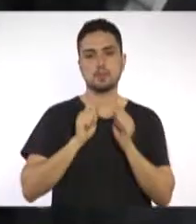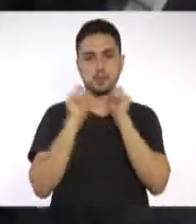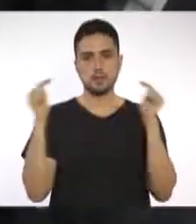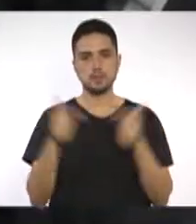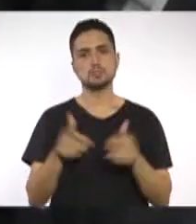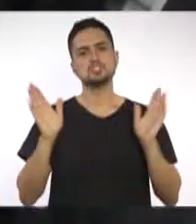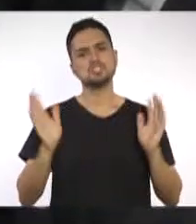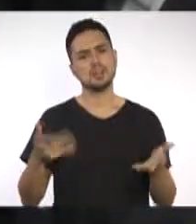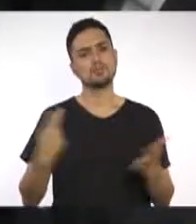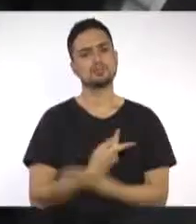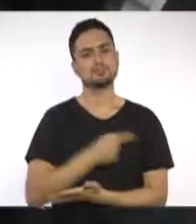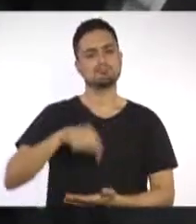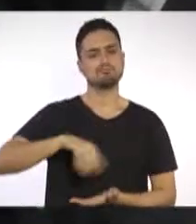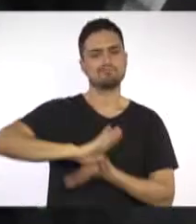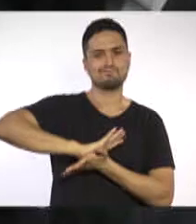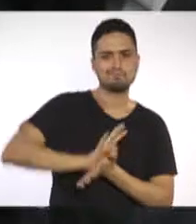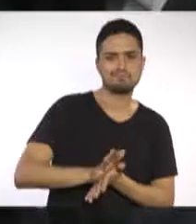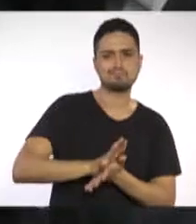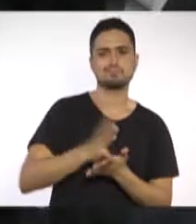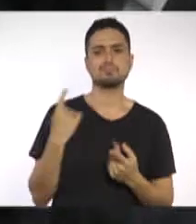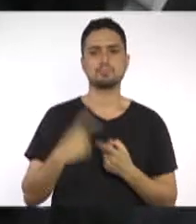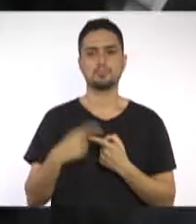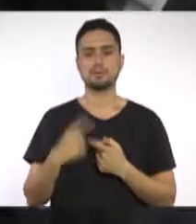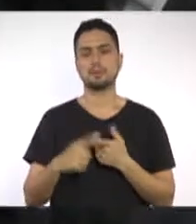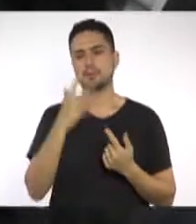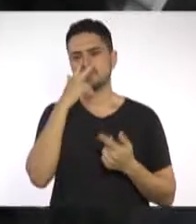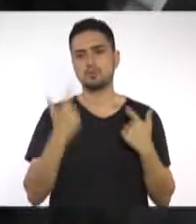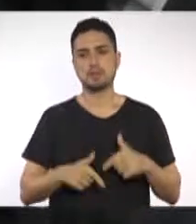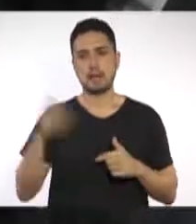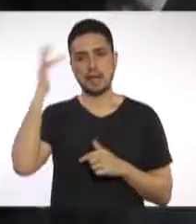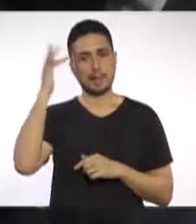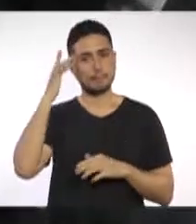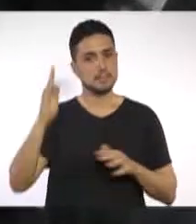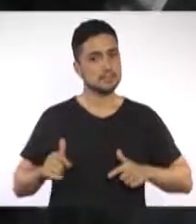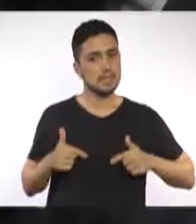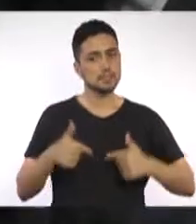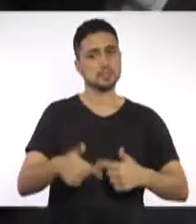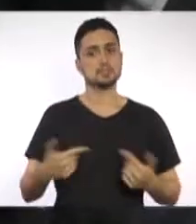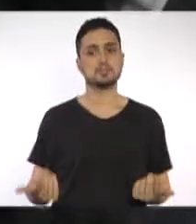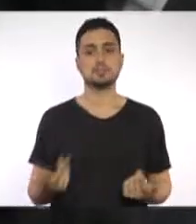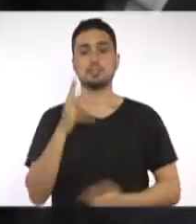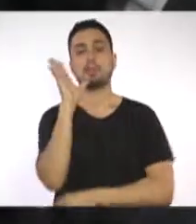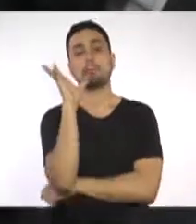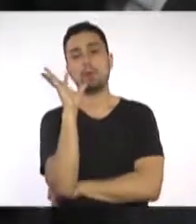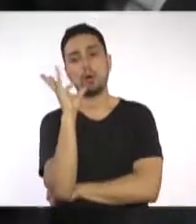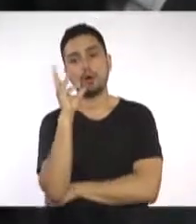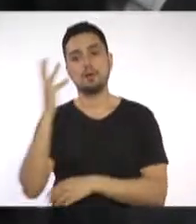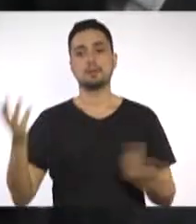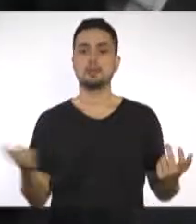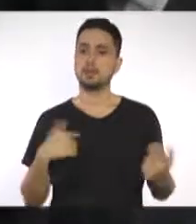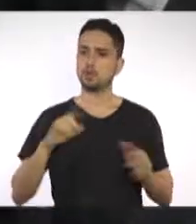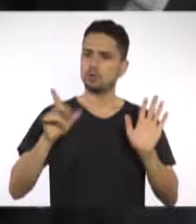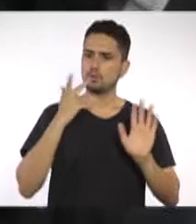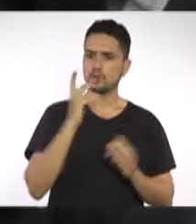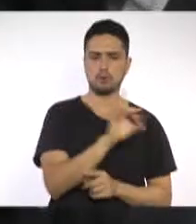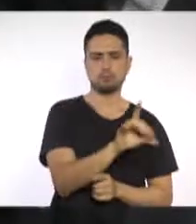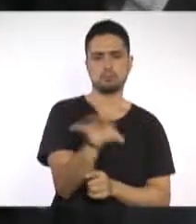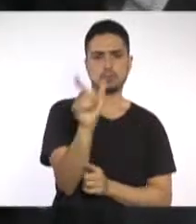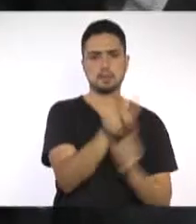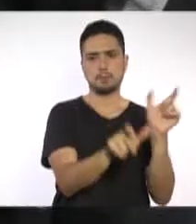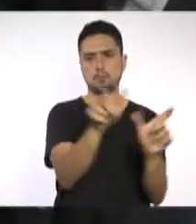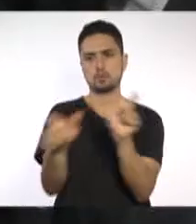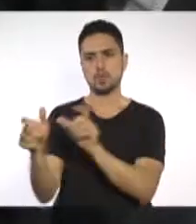muito tempo pela sua falta de capacidade de ação, pela sua letargia. Não me refiro individualmente a deputados que aqui